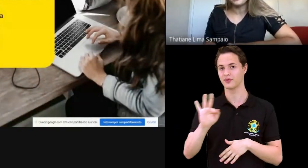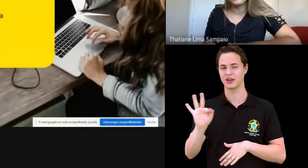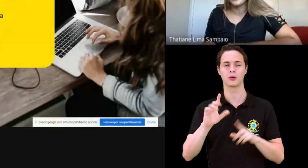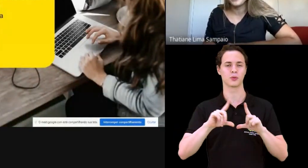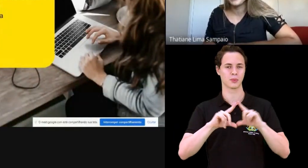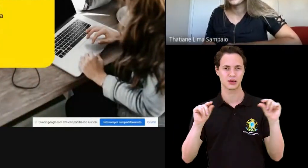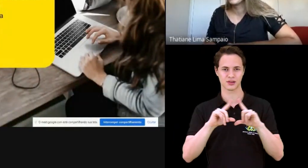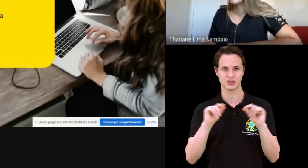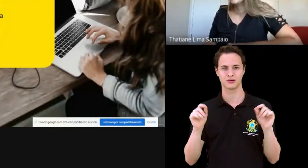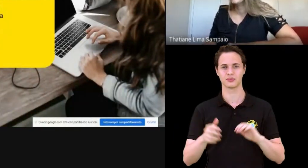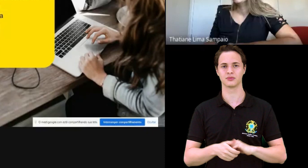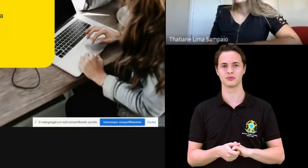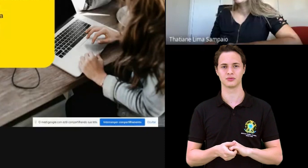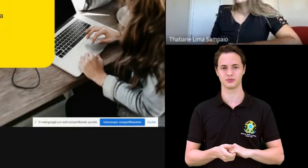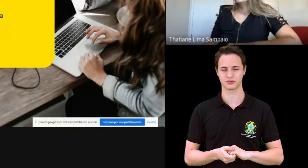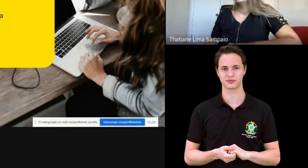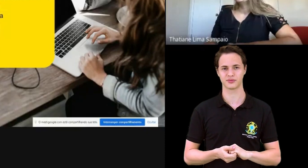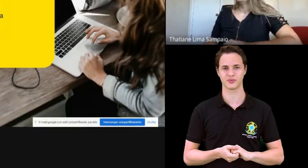Brasília.